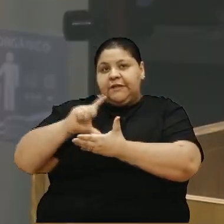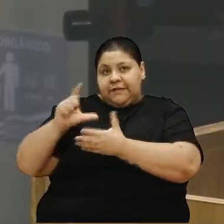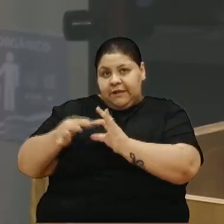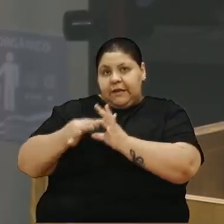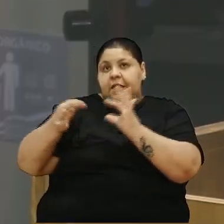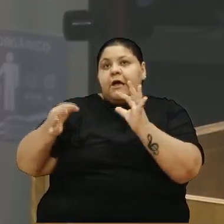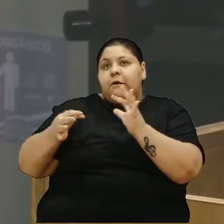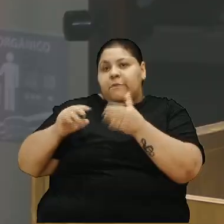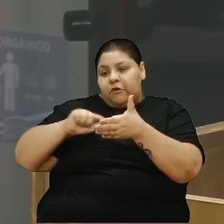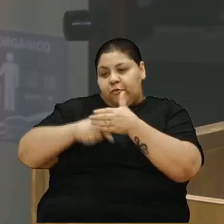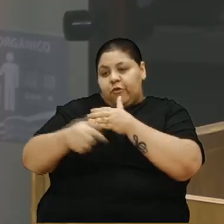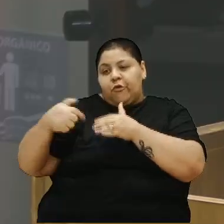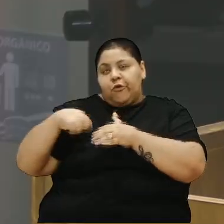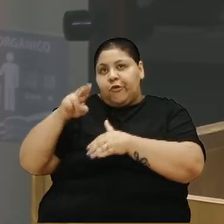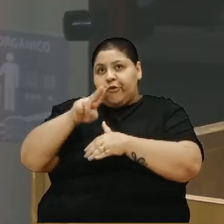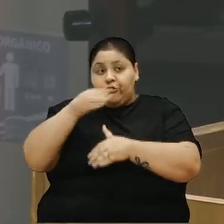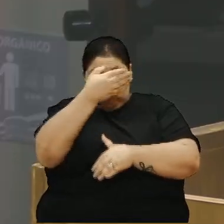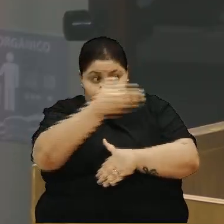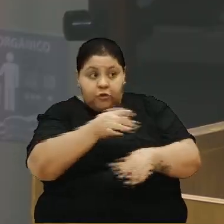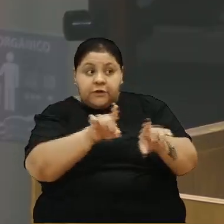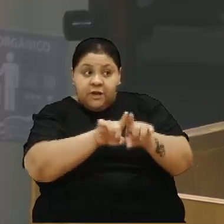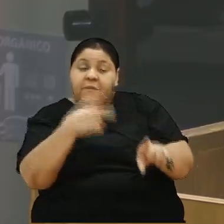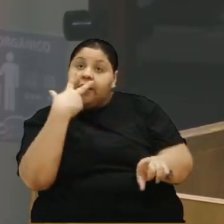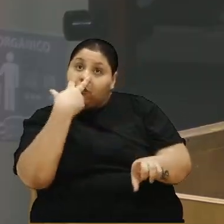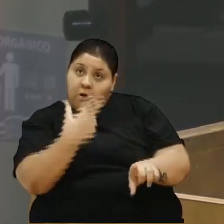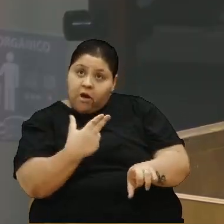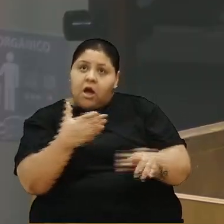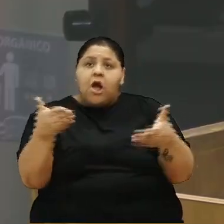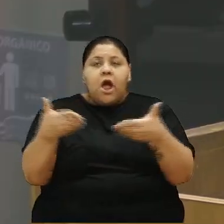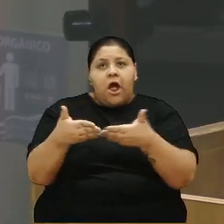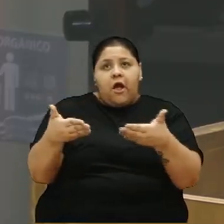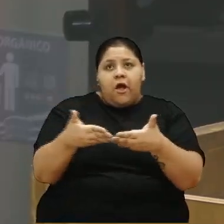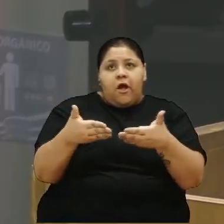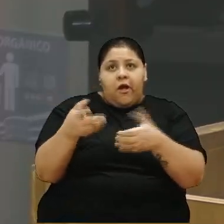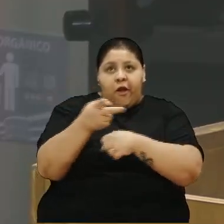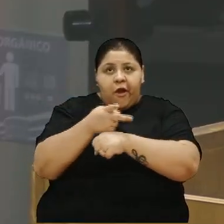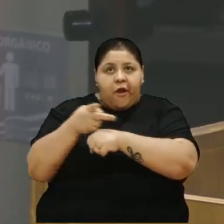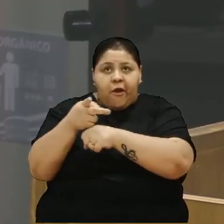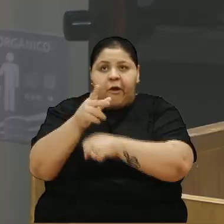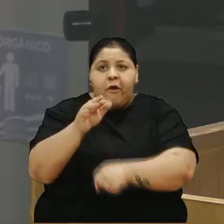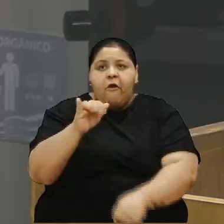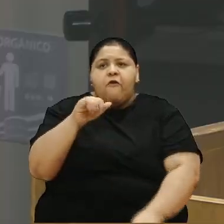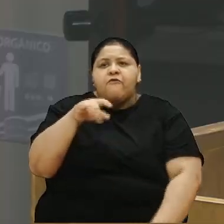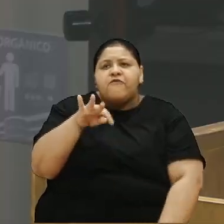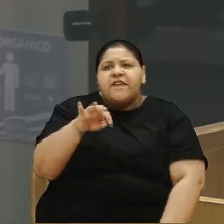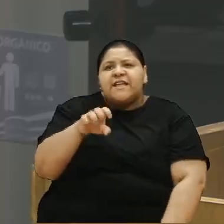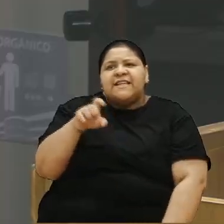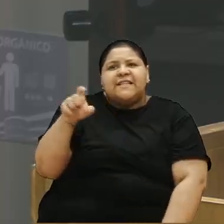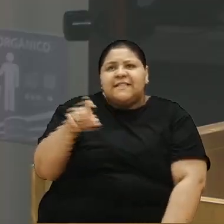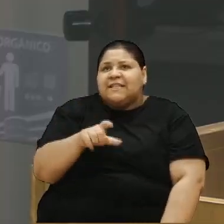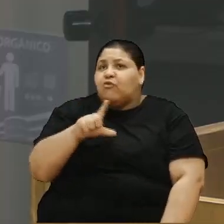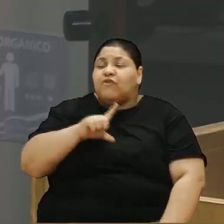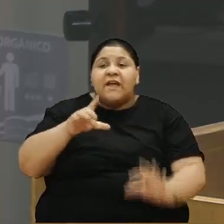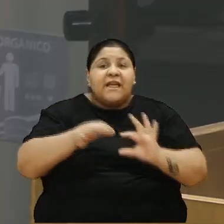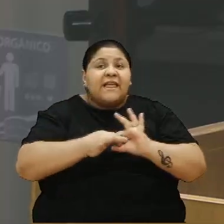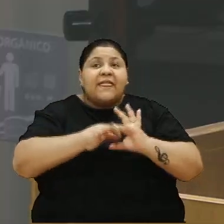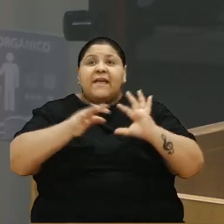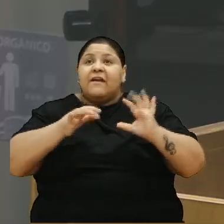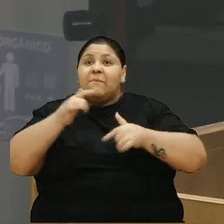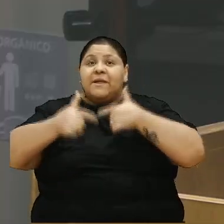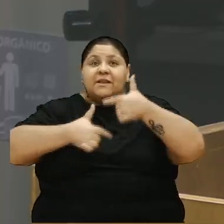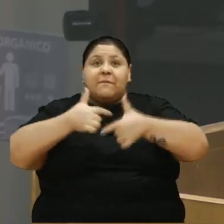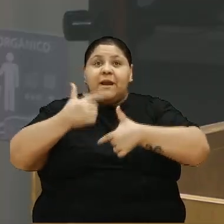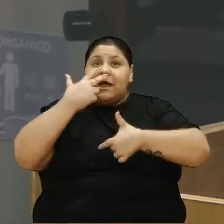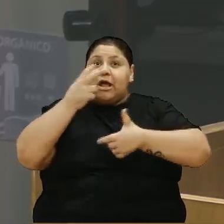Wagner. Se o senhor vai, também tem que abrir uma conta no seu nome. Agora, se o senhor procura uma fintech, a fintech não tem autorização para operar como